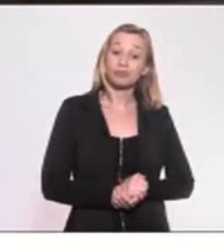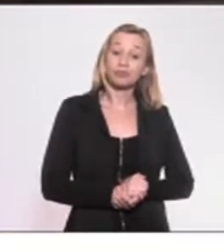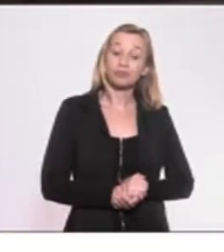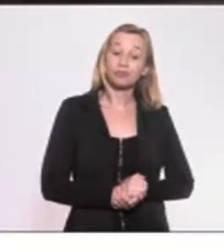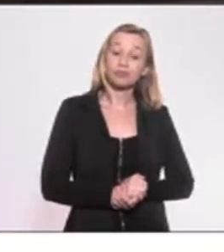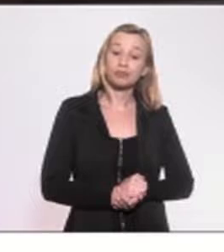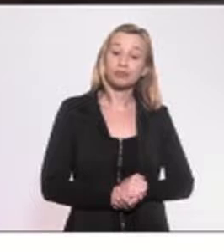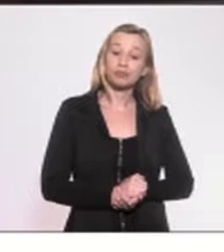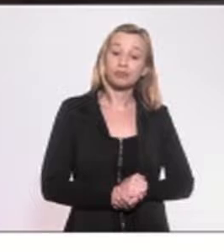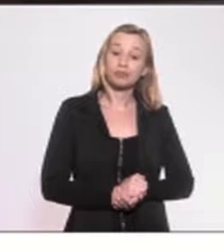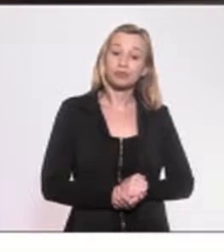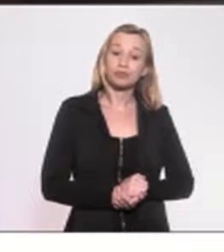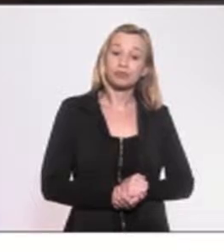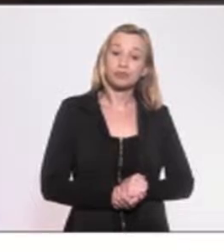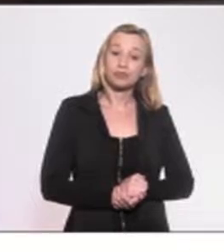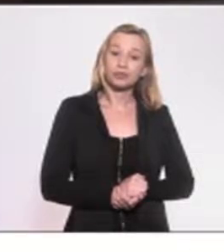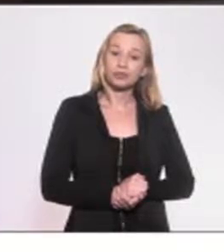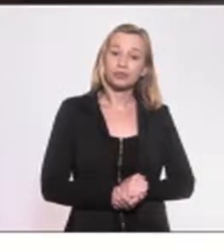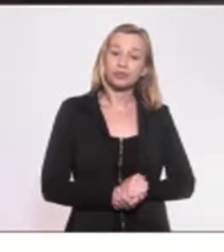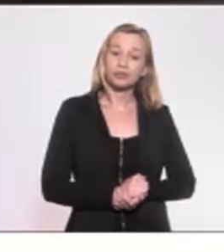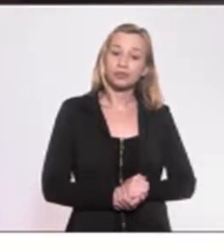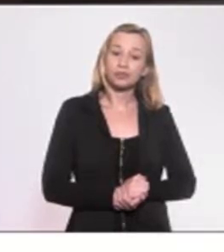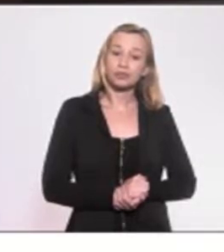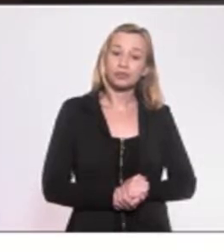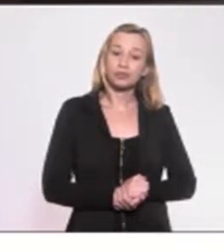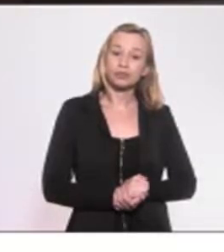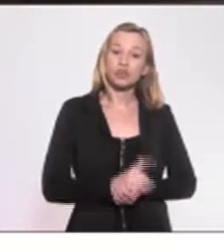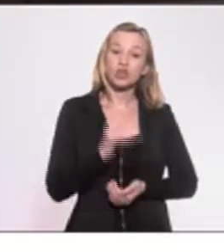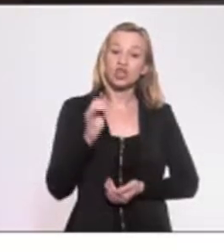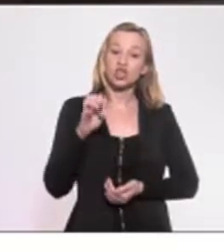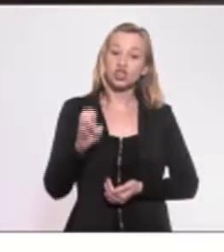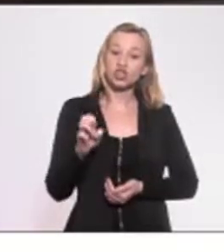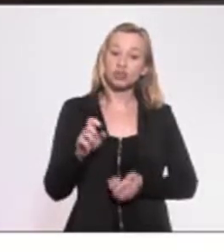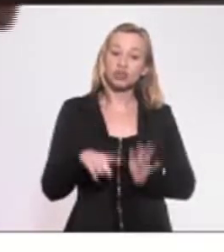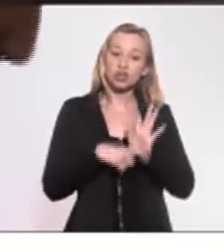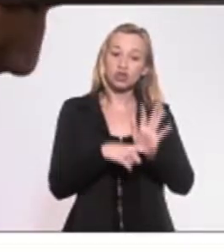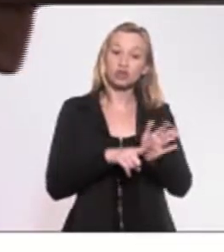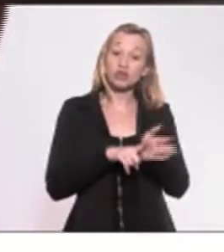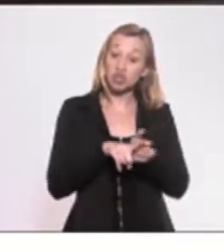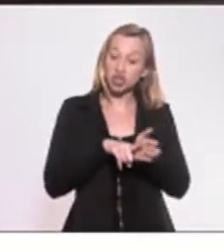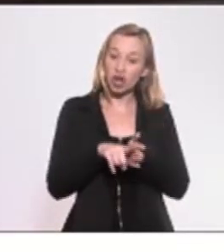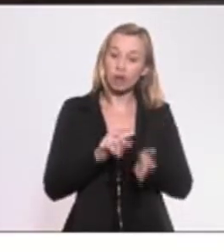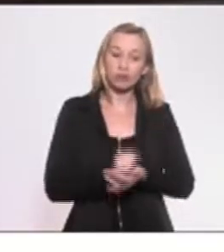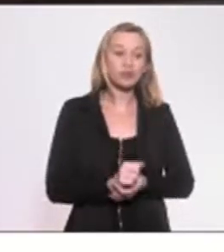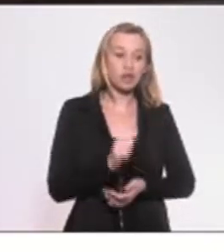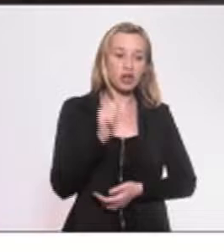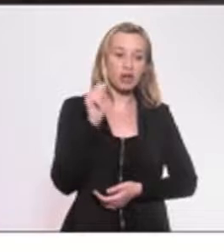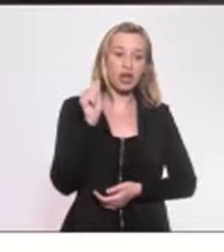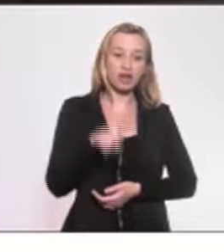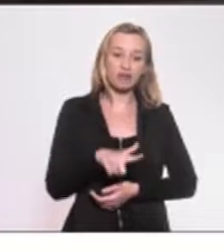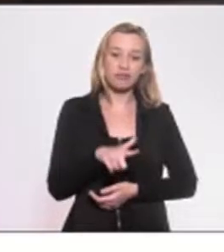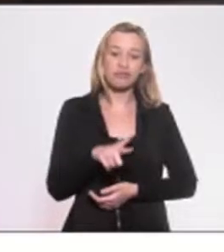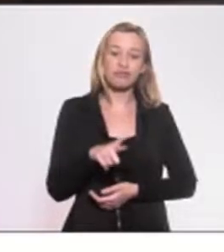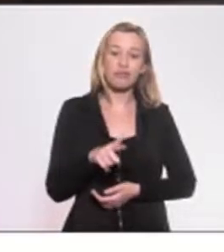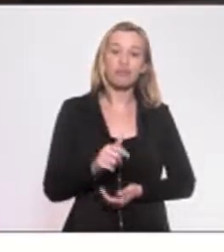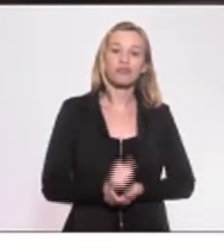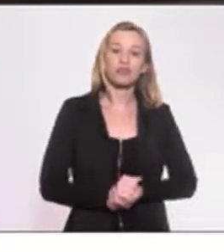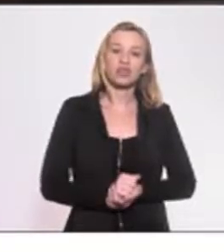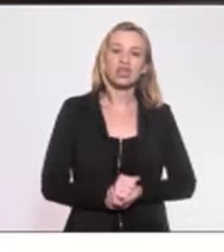esse regime de recuperação fiscal, que é um regime